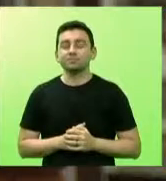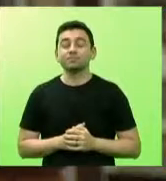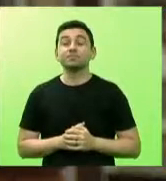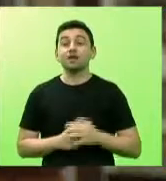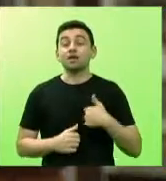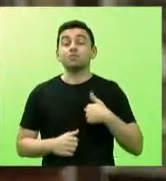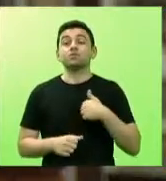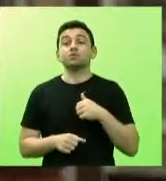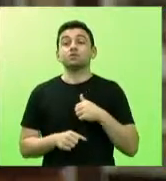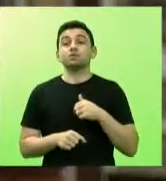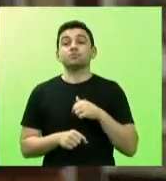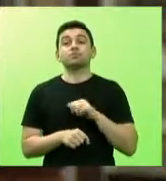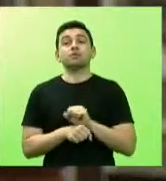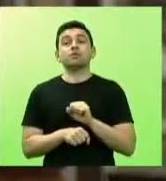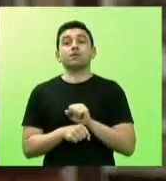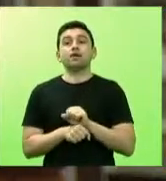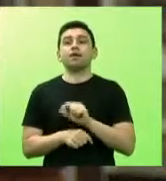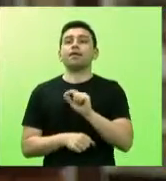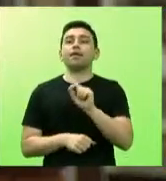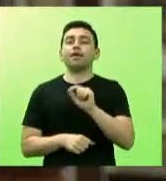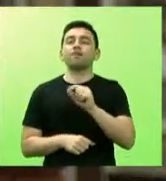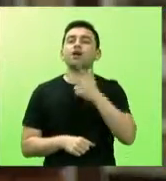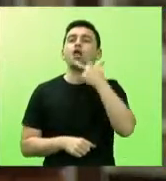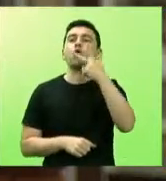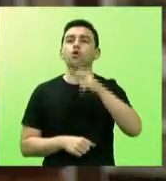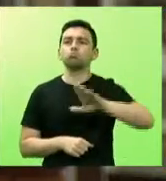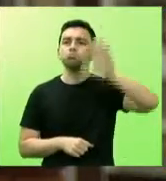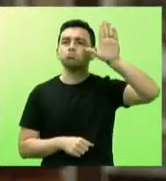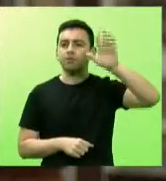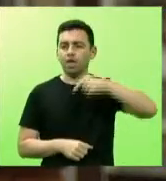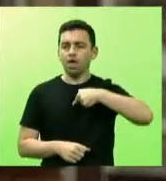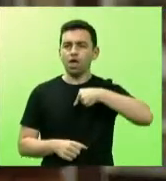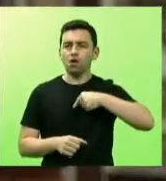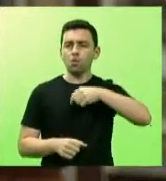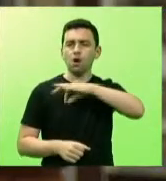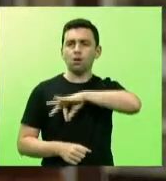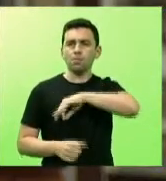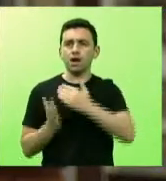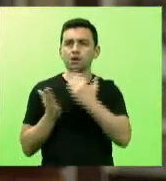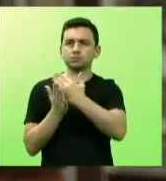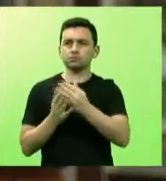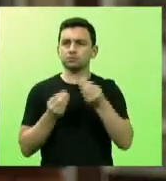Fico esperando alguém passar para aquela porta ali e falar, fui eu que dei o aumento.